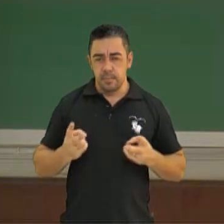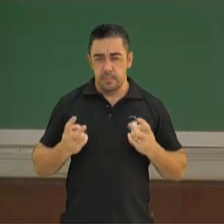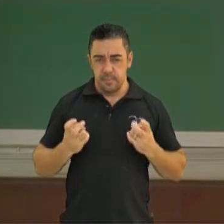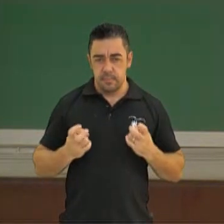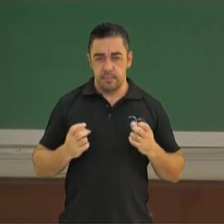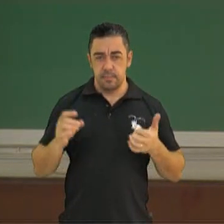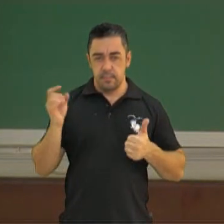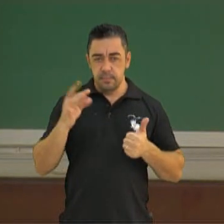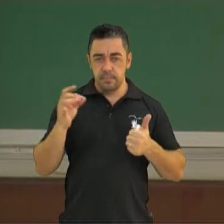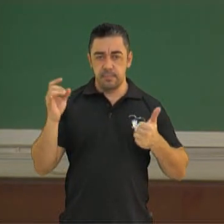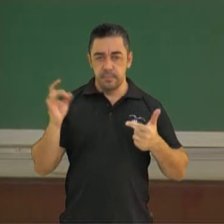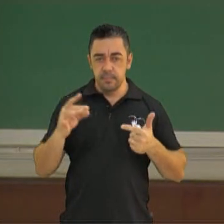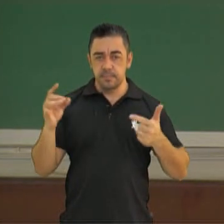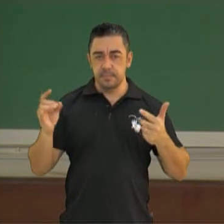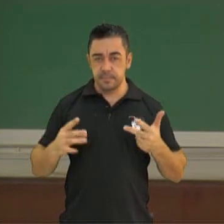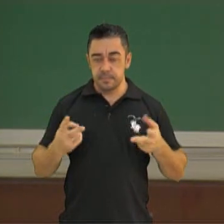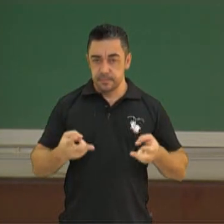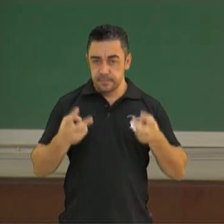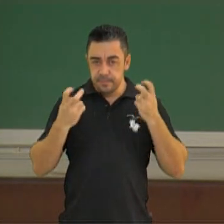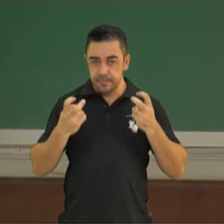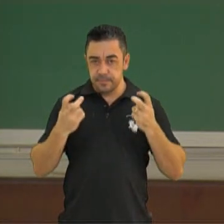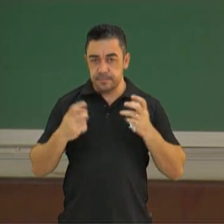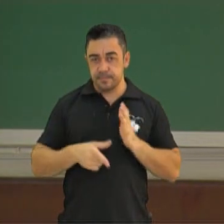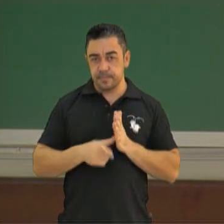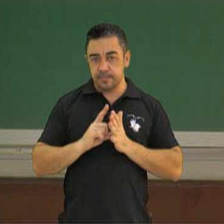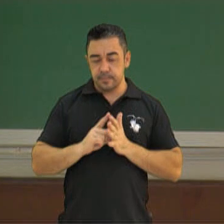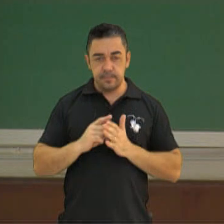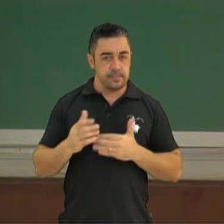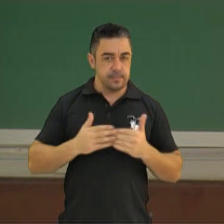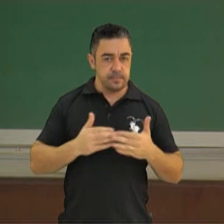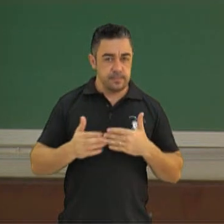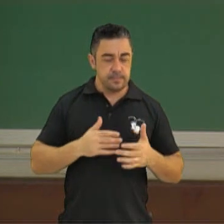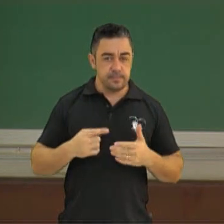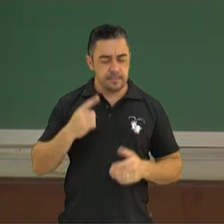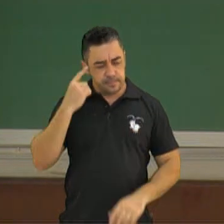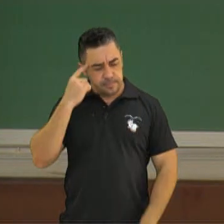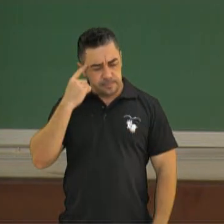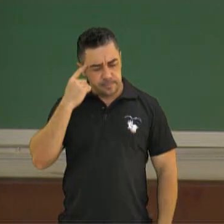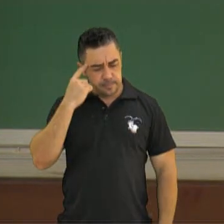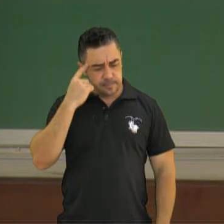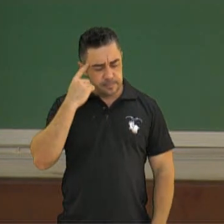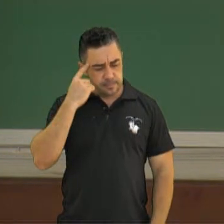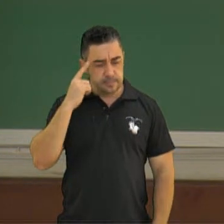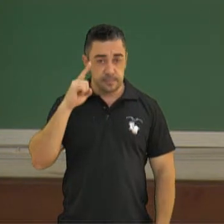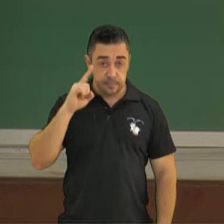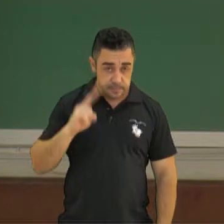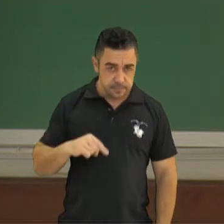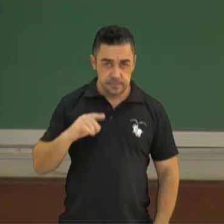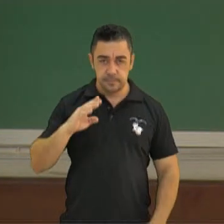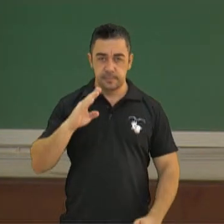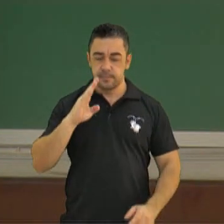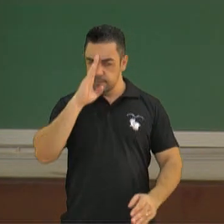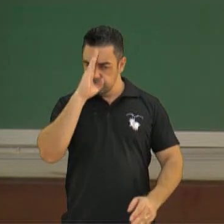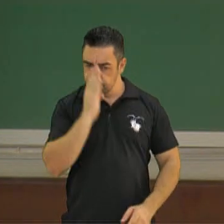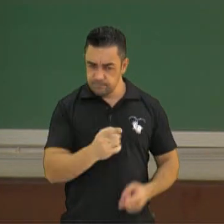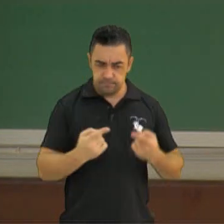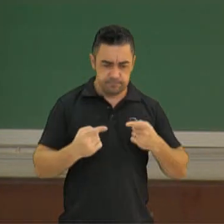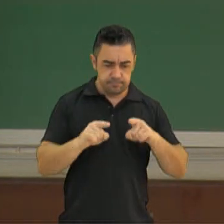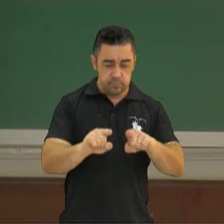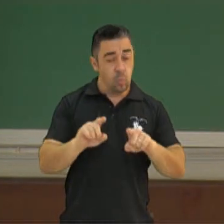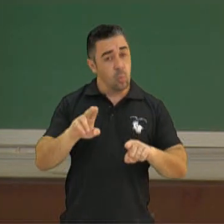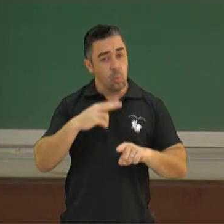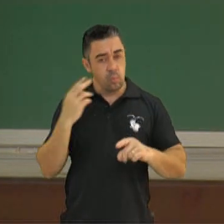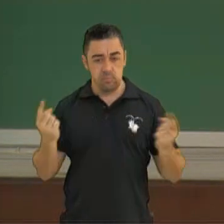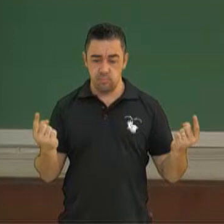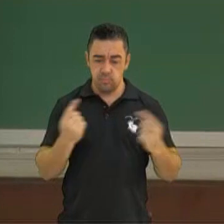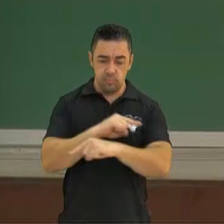cada exercício a gente presta atenção nisso. Antes de qualquer coisa, nós paramos e analisamos se a grandeza é diretamente ou inversamente,